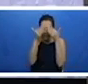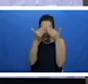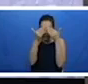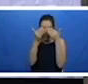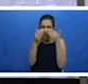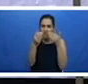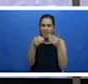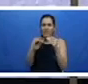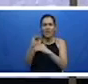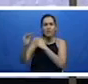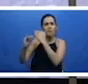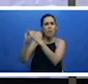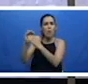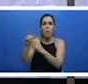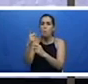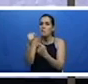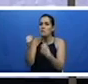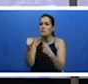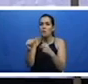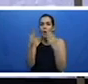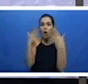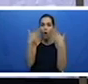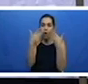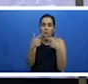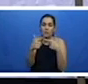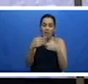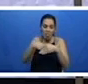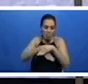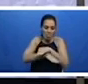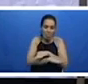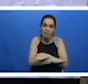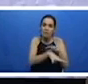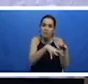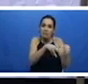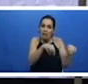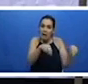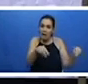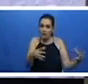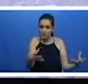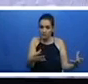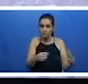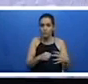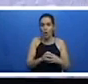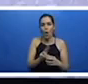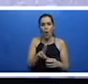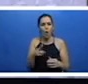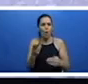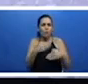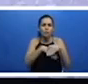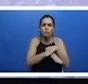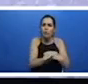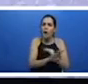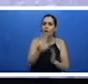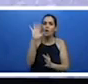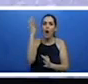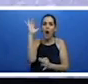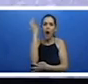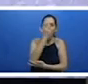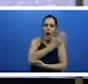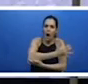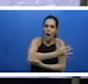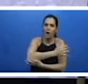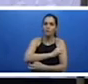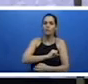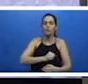dele ter olhos, porque esse animal ele vive principalmente debaixo da terra, ou por baixo de tronco, galhos de árvores, de